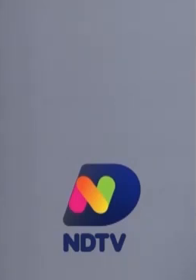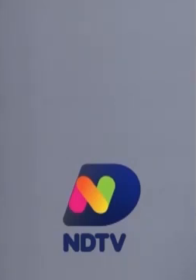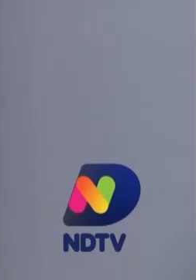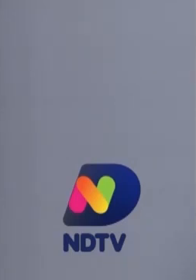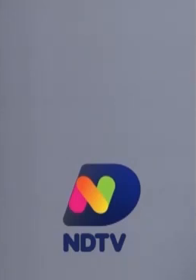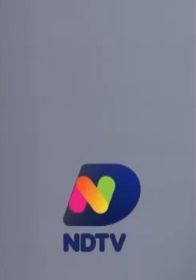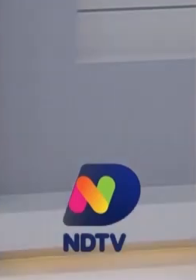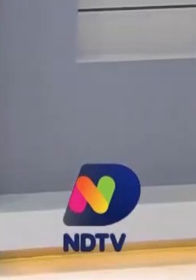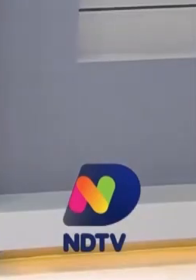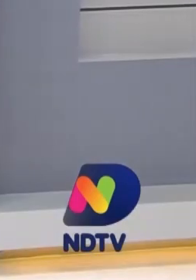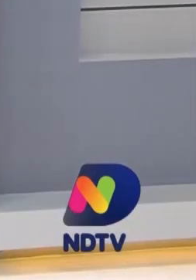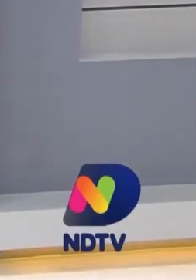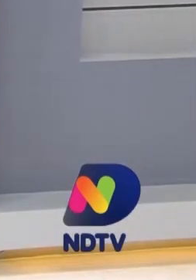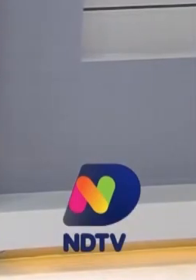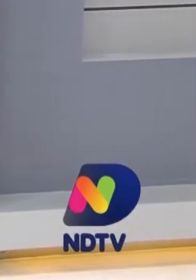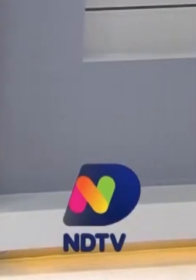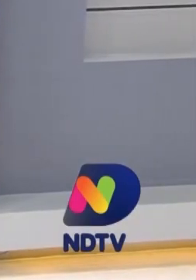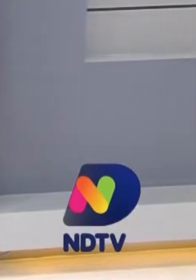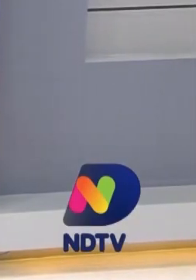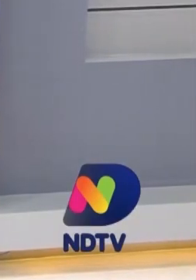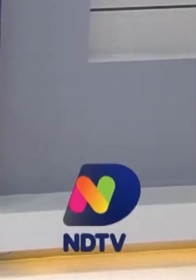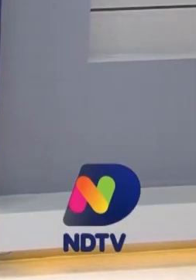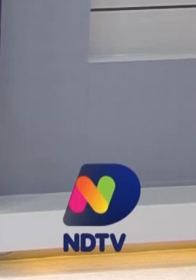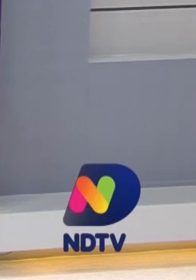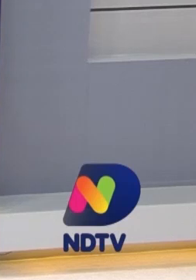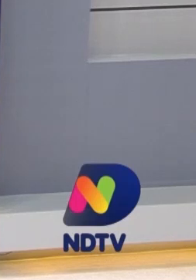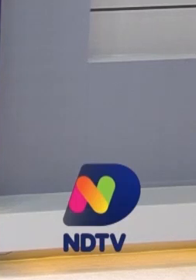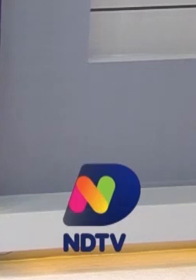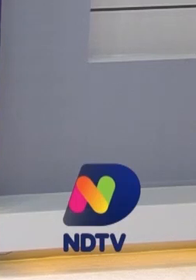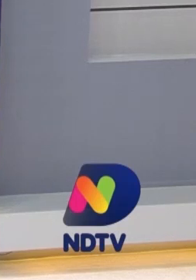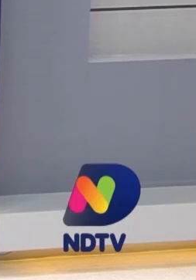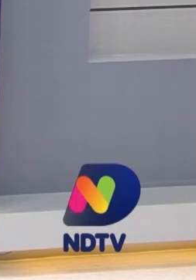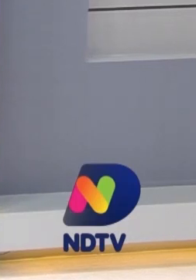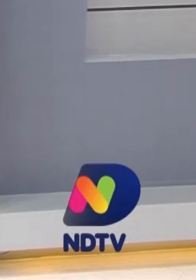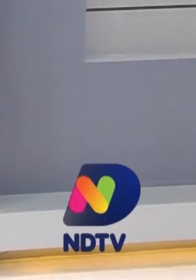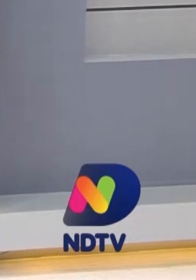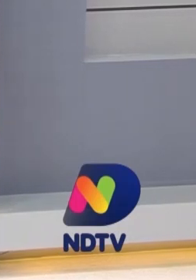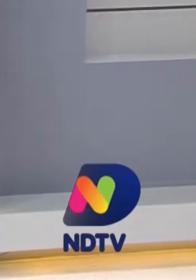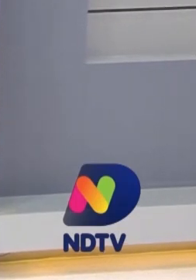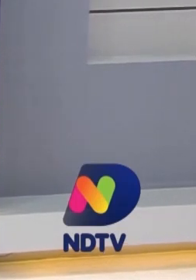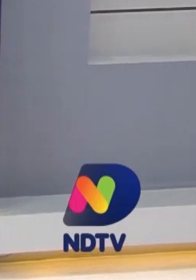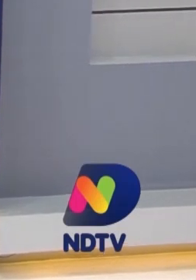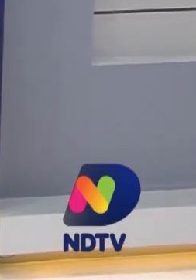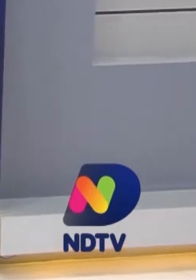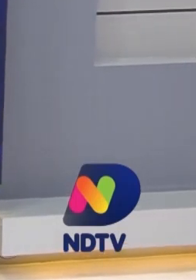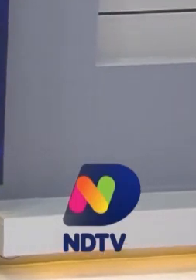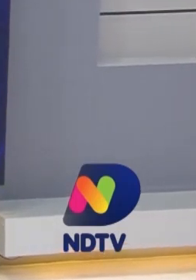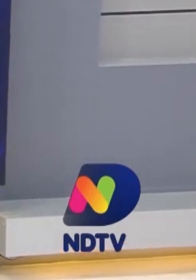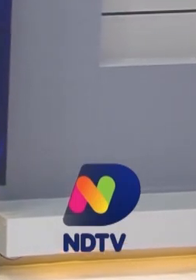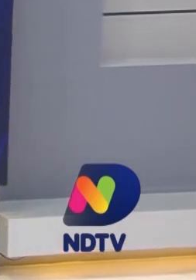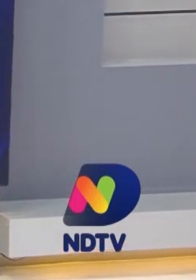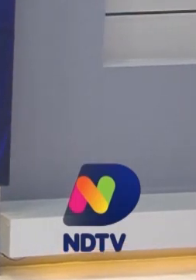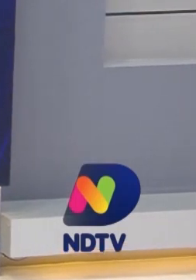ao jornalismo. Manipular a informação significa falta de caráter, falta de respeito com o